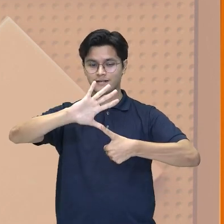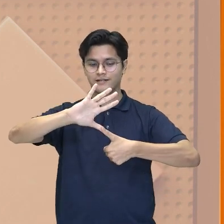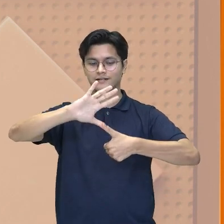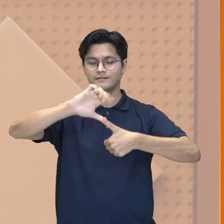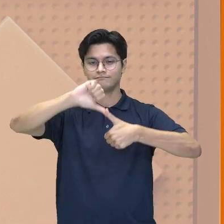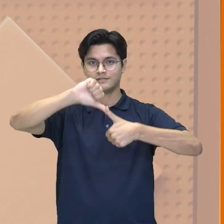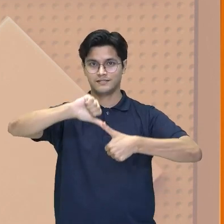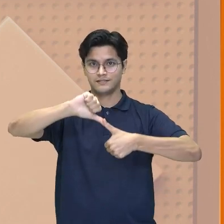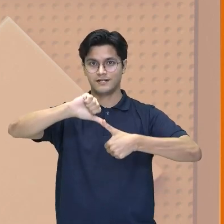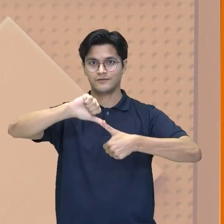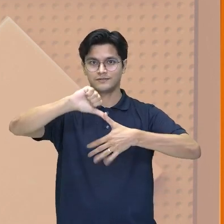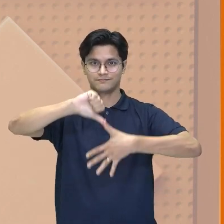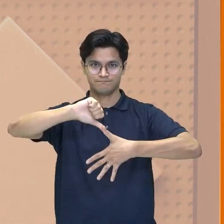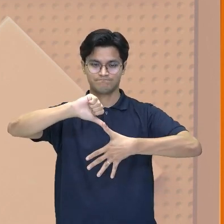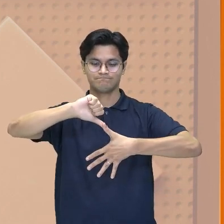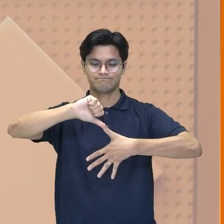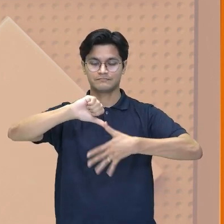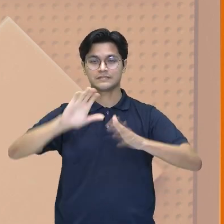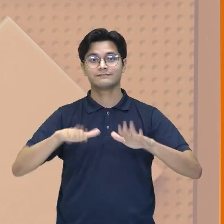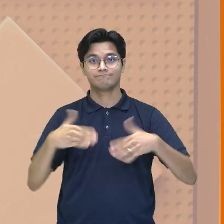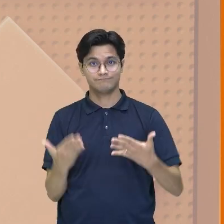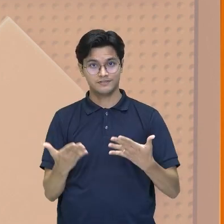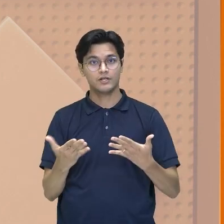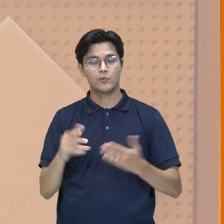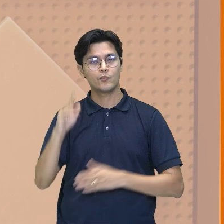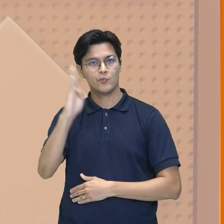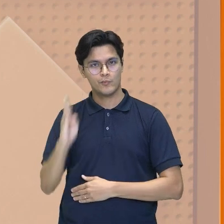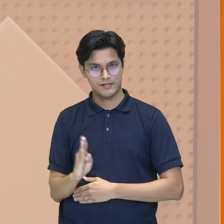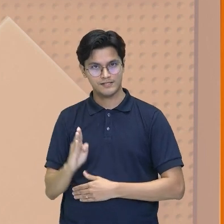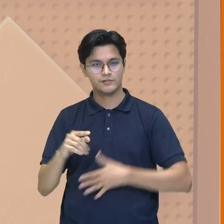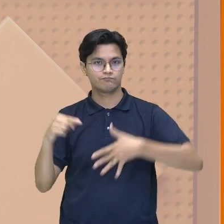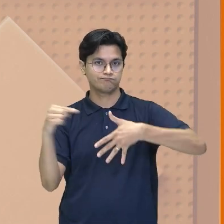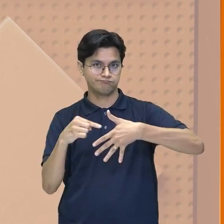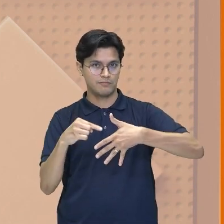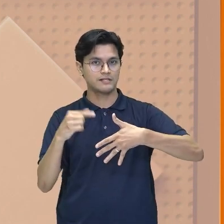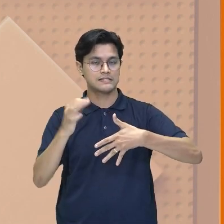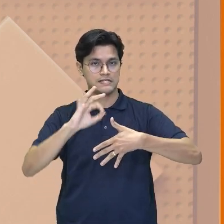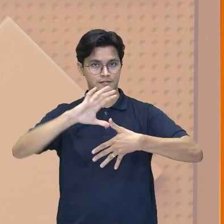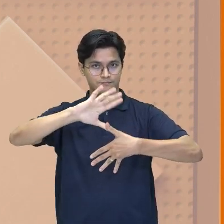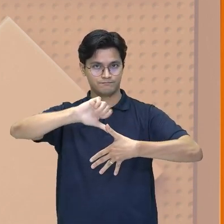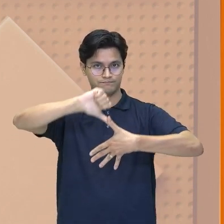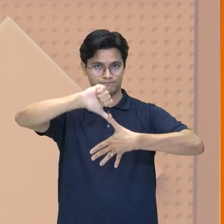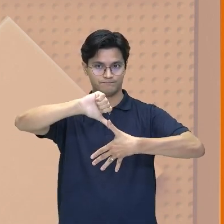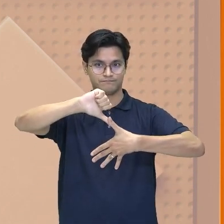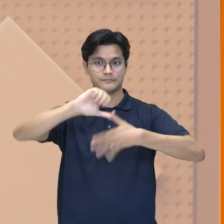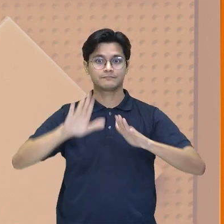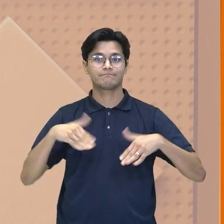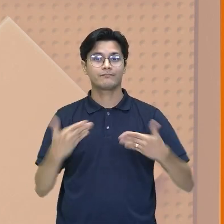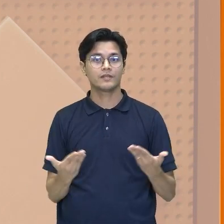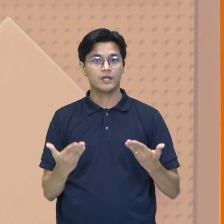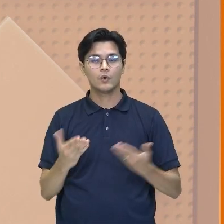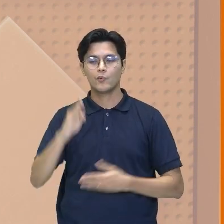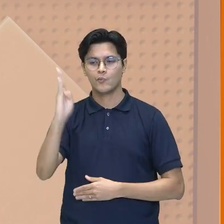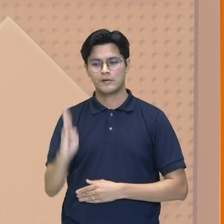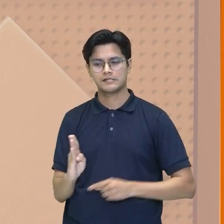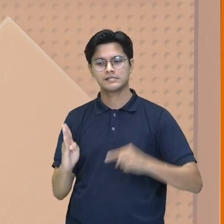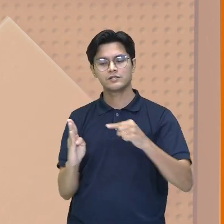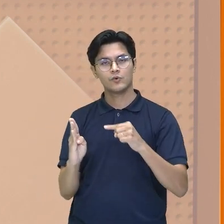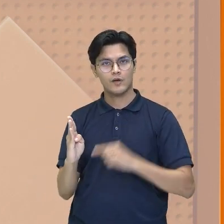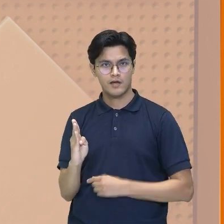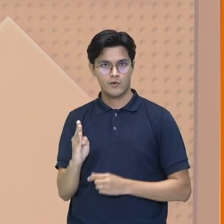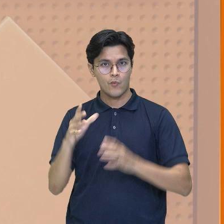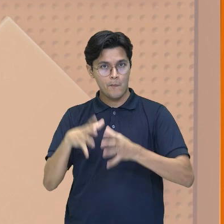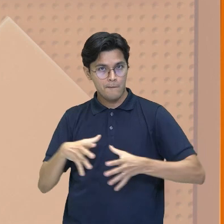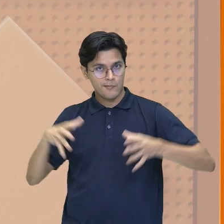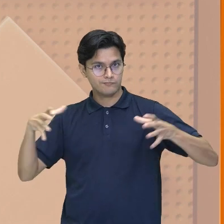Central, América do Sul. E o Brasil ele faz parte aí da América do Sul. O Brasil ele é o maior país da